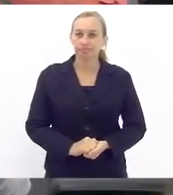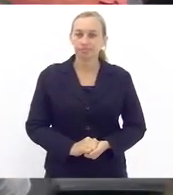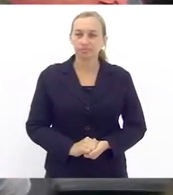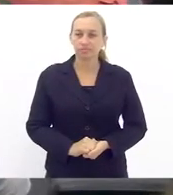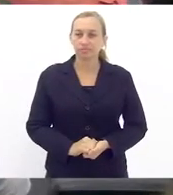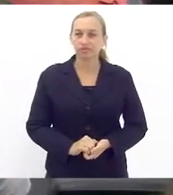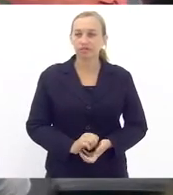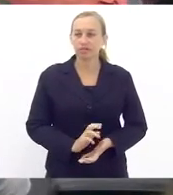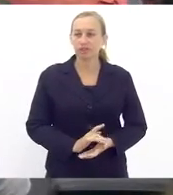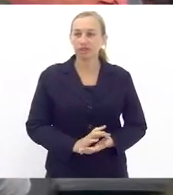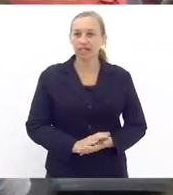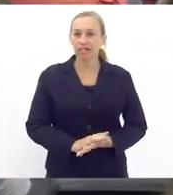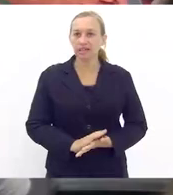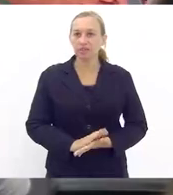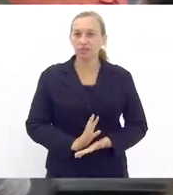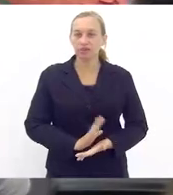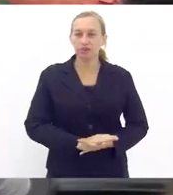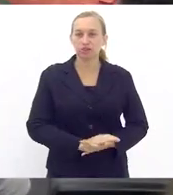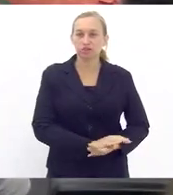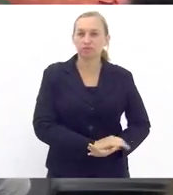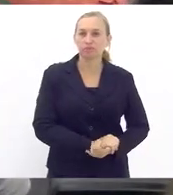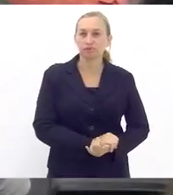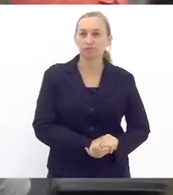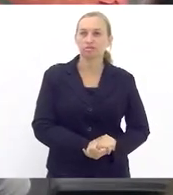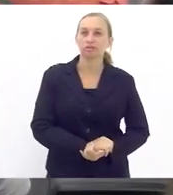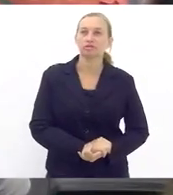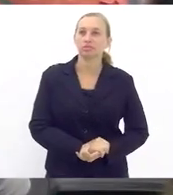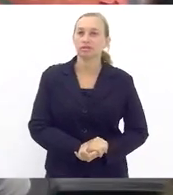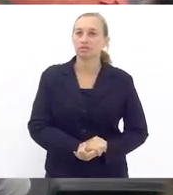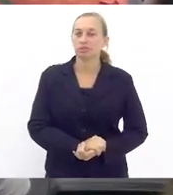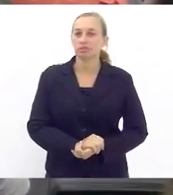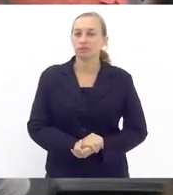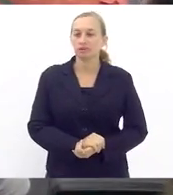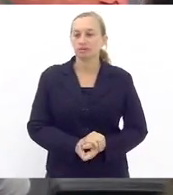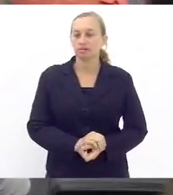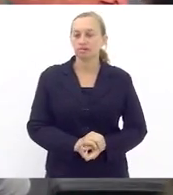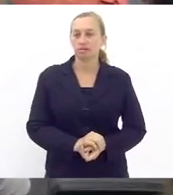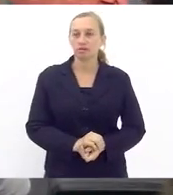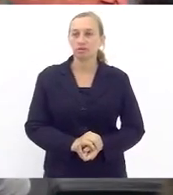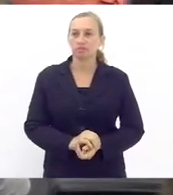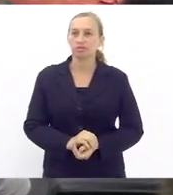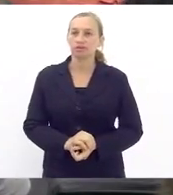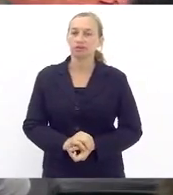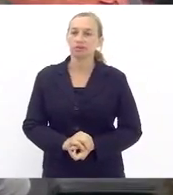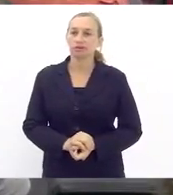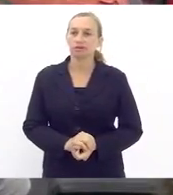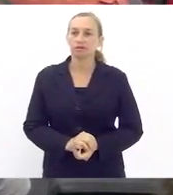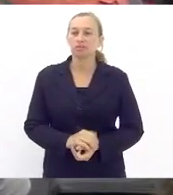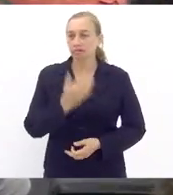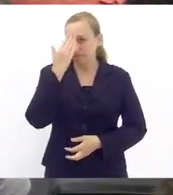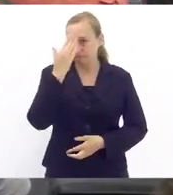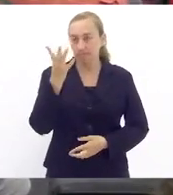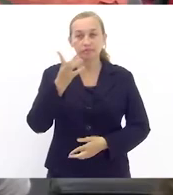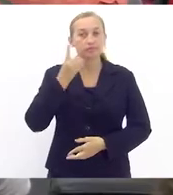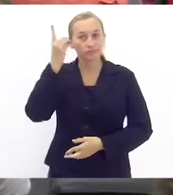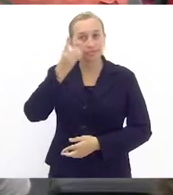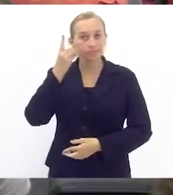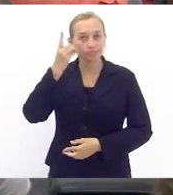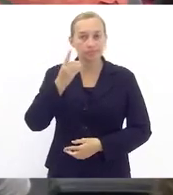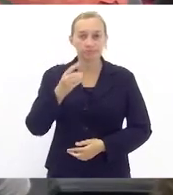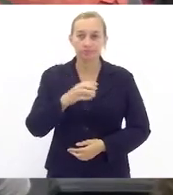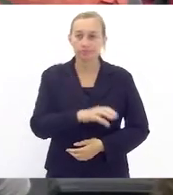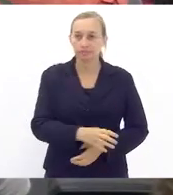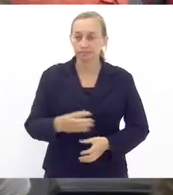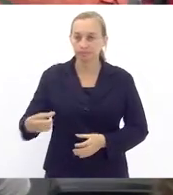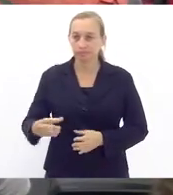representando a secretária Daniela de Cultura economia criativa Obrigada deputada só tirar aqui o copo